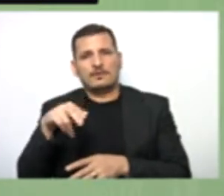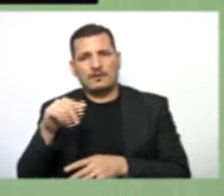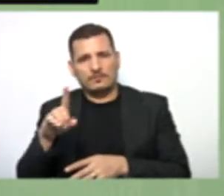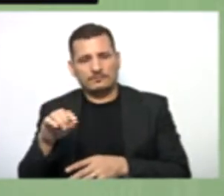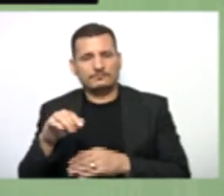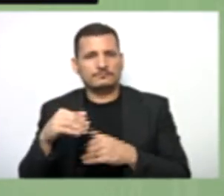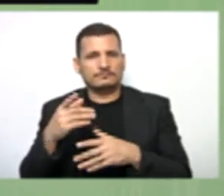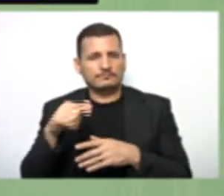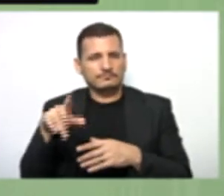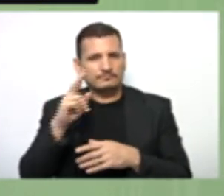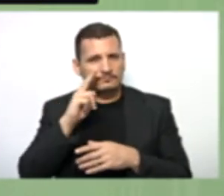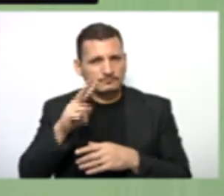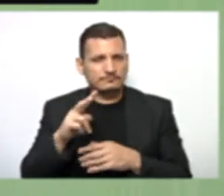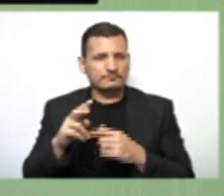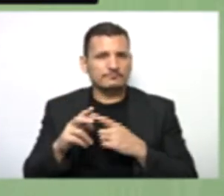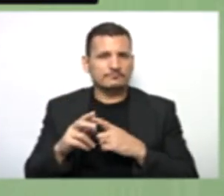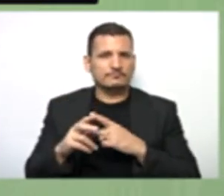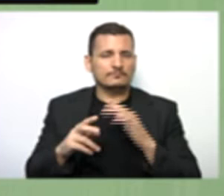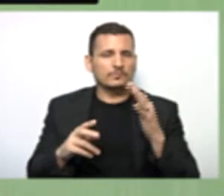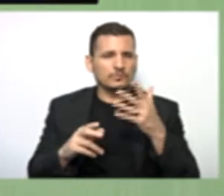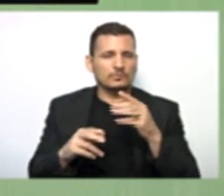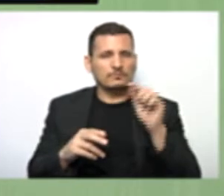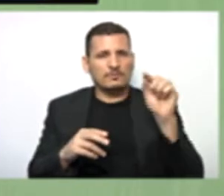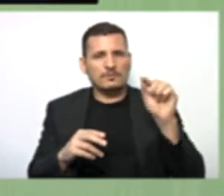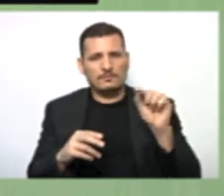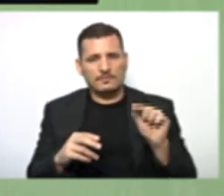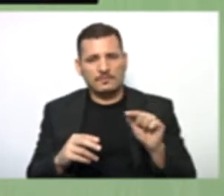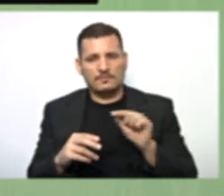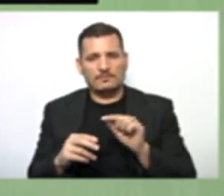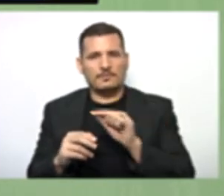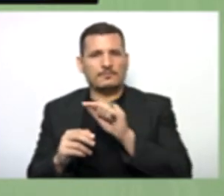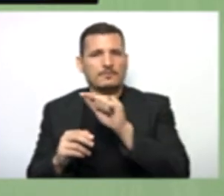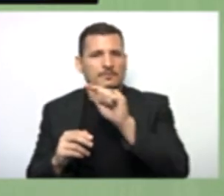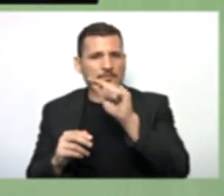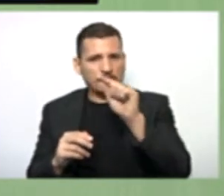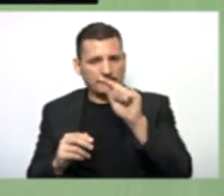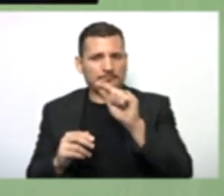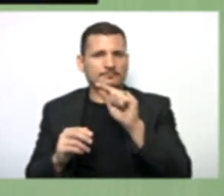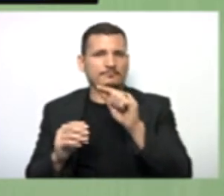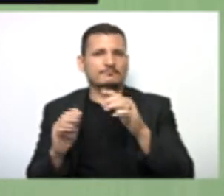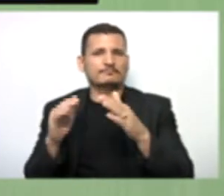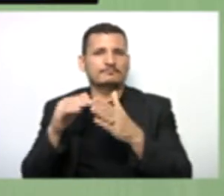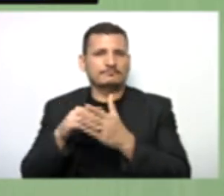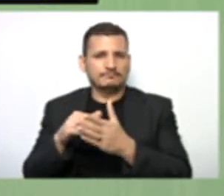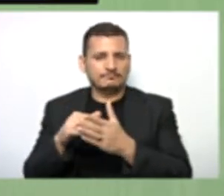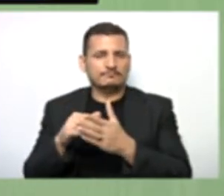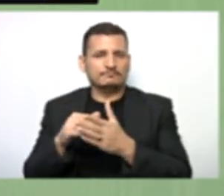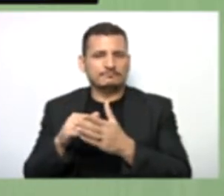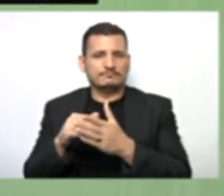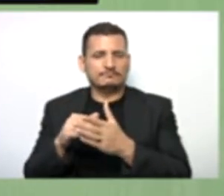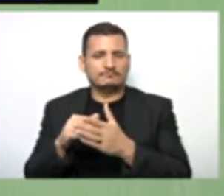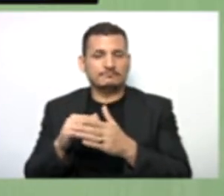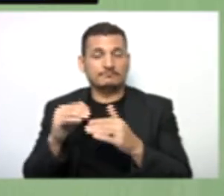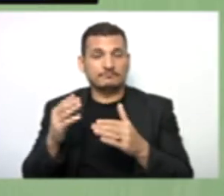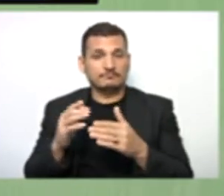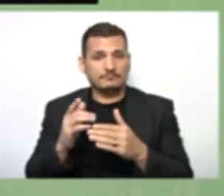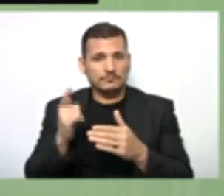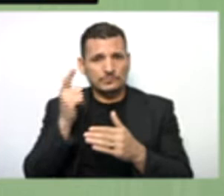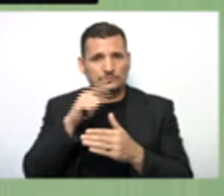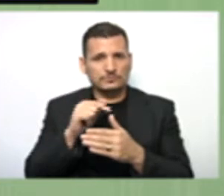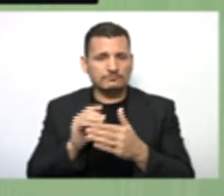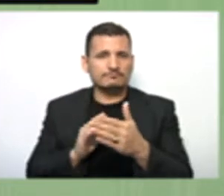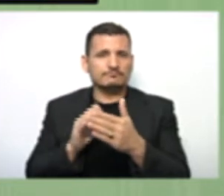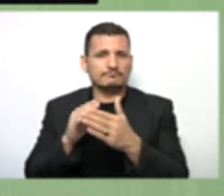os estados, seguiu todas as sequências, todos os procedimentos, até poder chegar. Então, eu só consigo chegar no estado